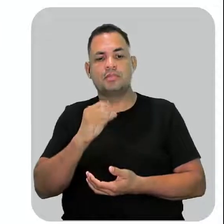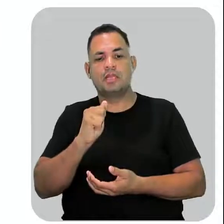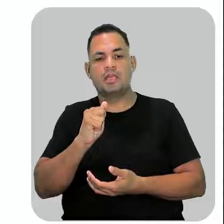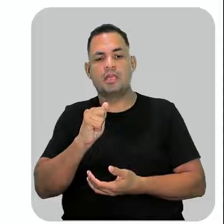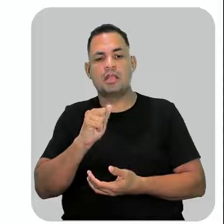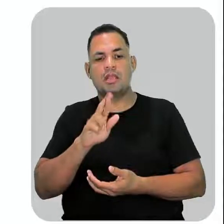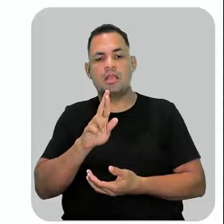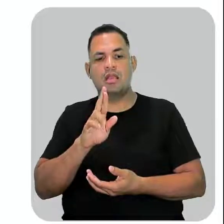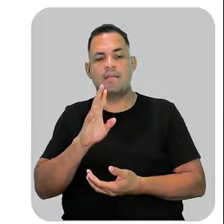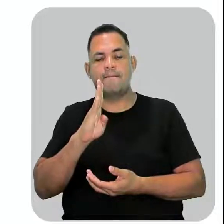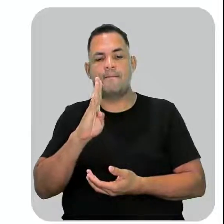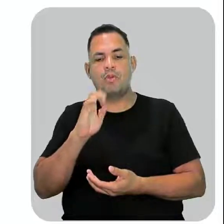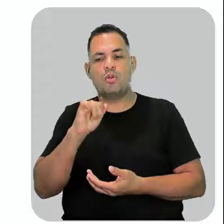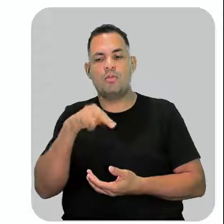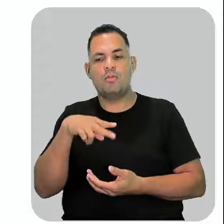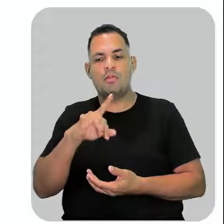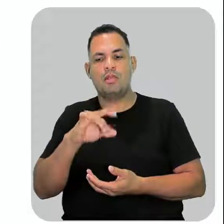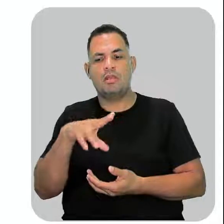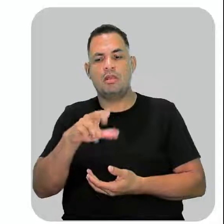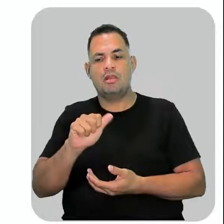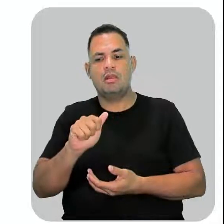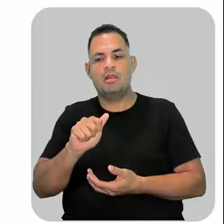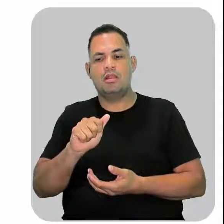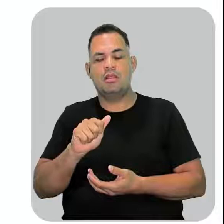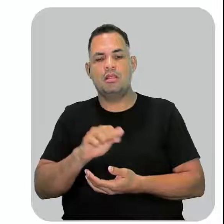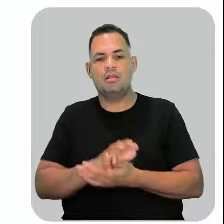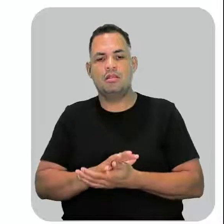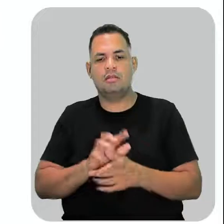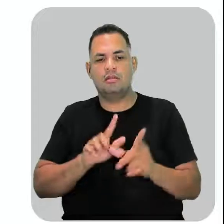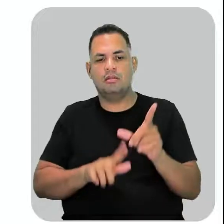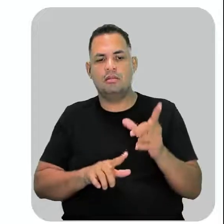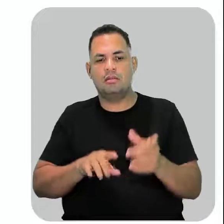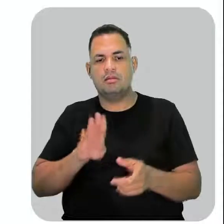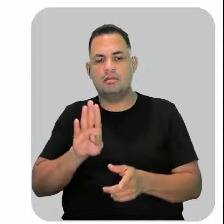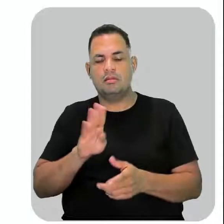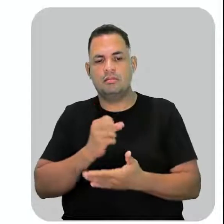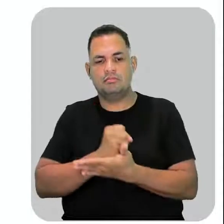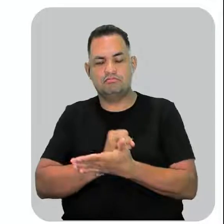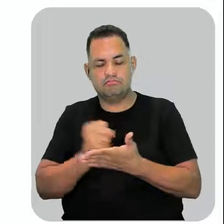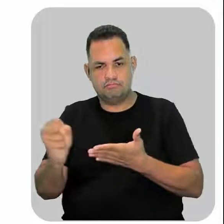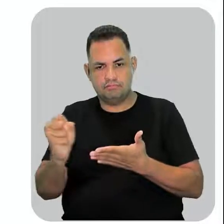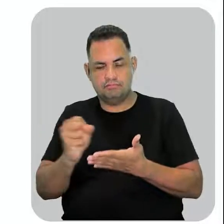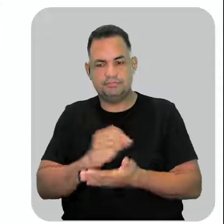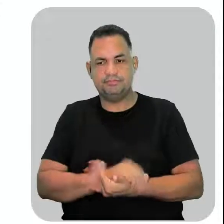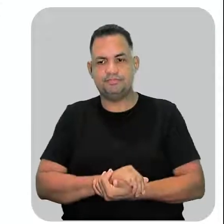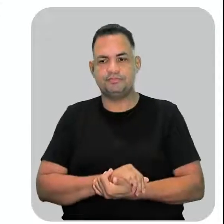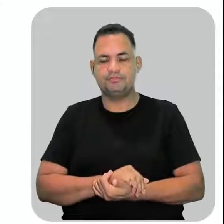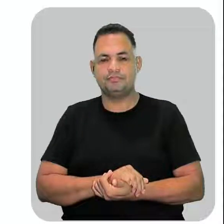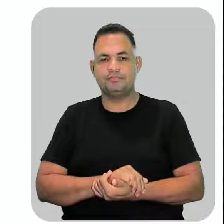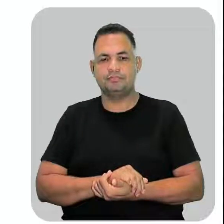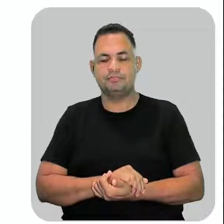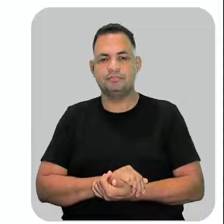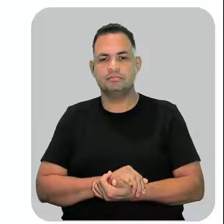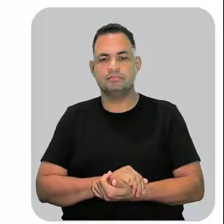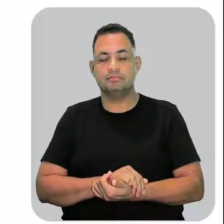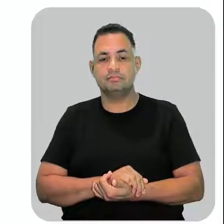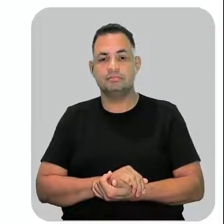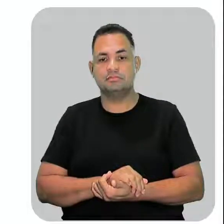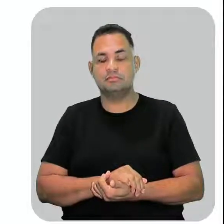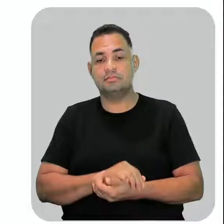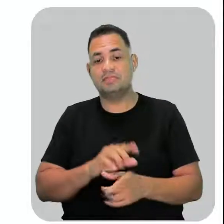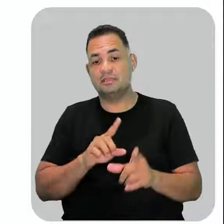pessoal. Nós não temos a carbonila. Então, a letra B também está fora de questão. Ficamos entre a